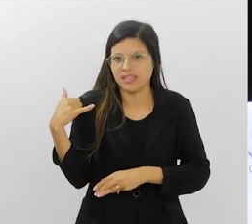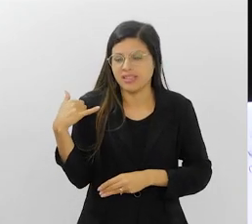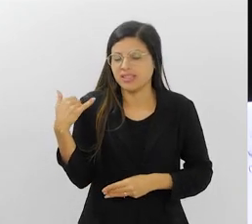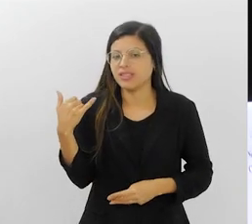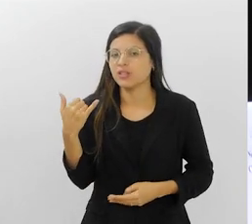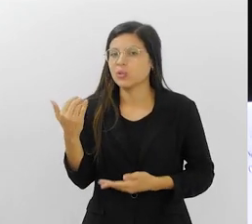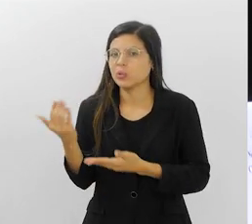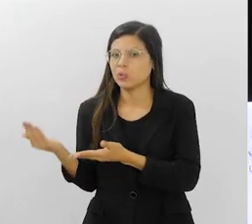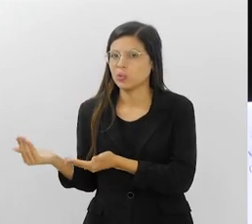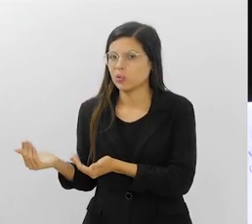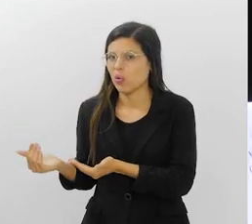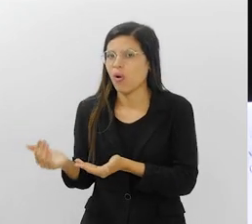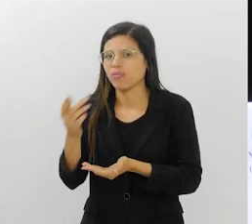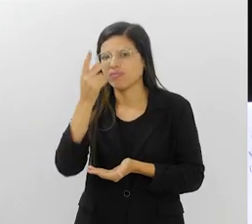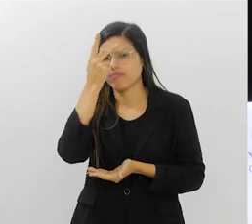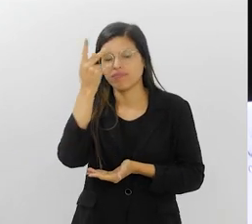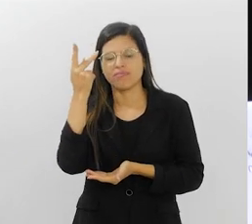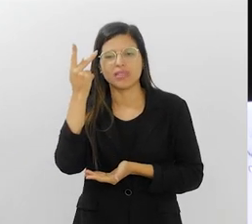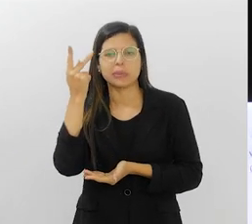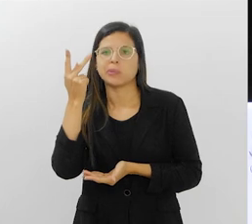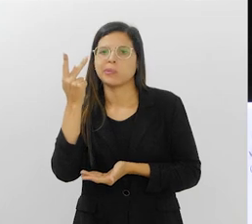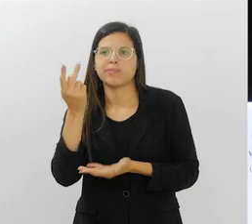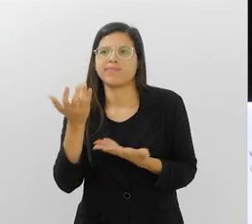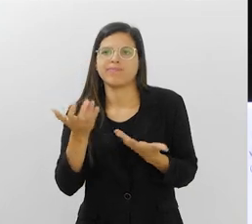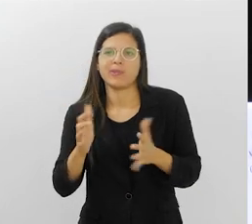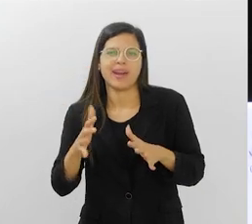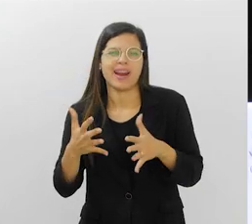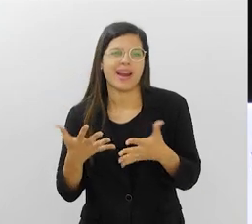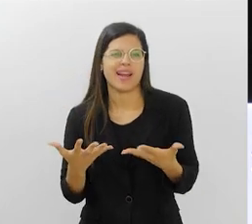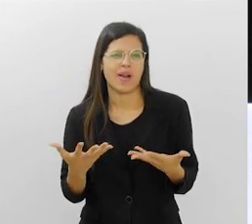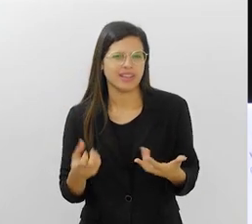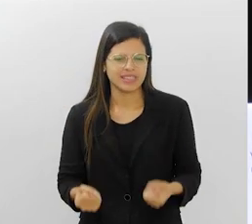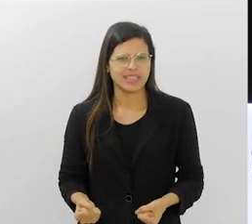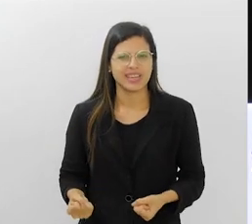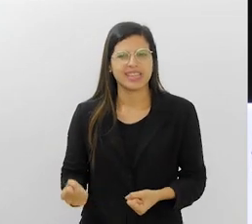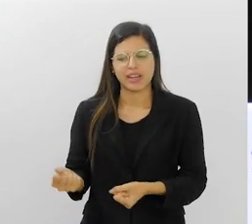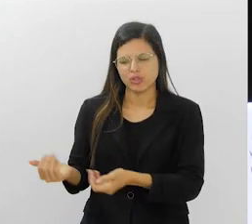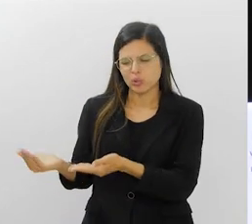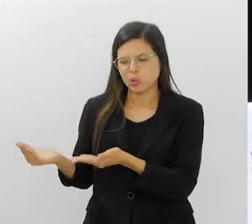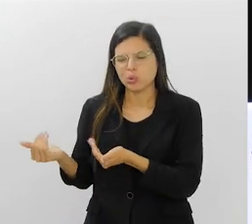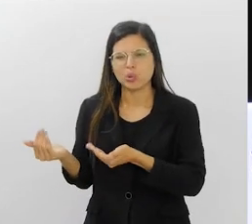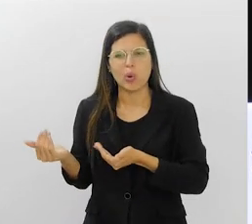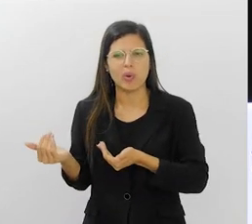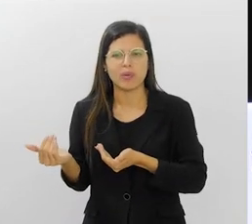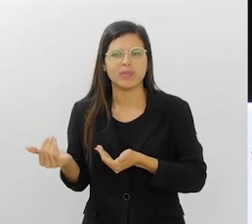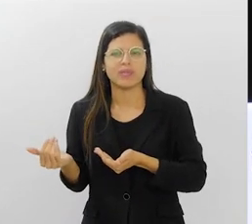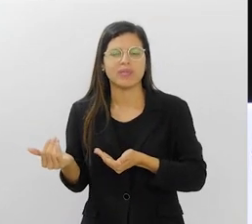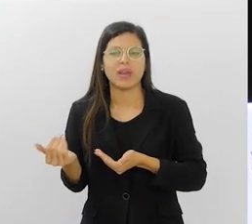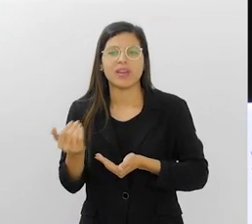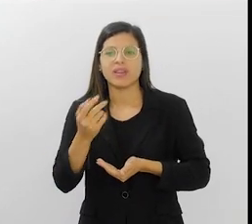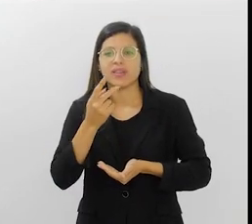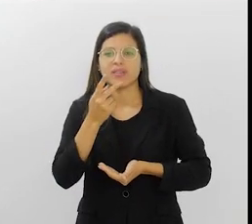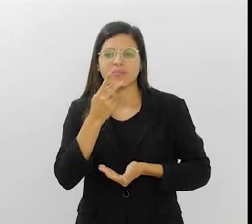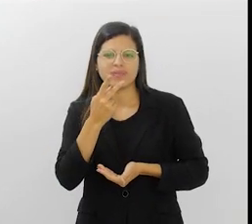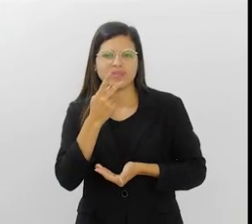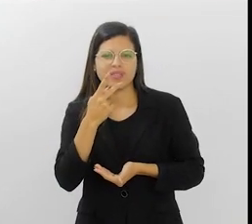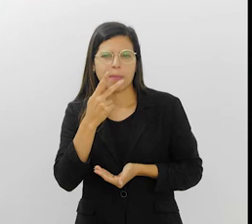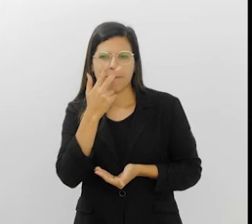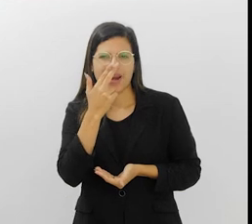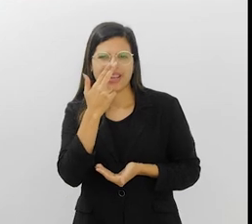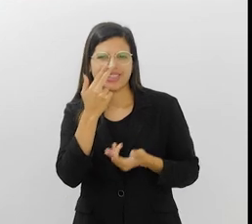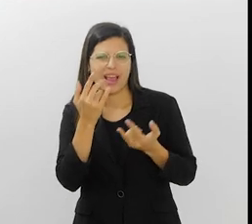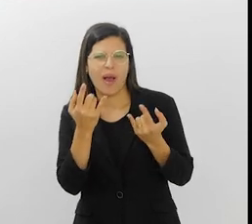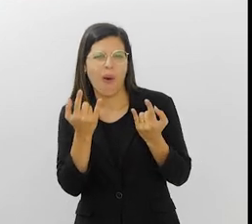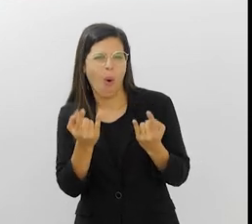ala. Eles não aceitavam. Garoto muito jovem. Eles me chamavam que tinha pinta